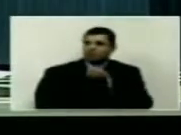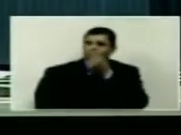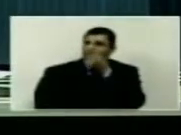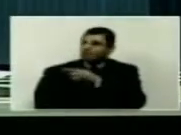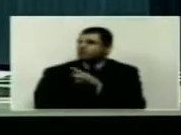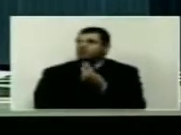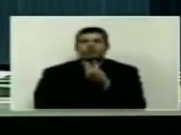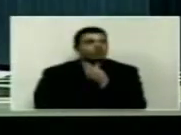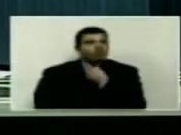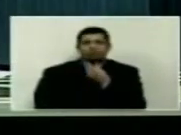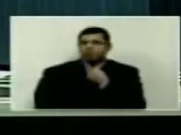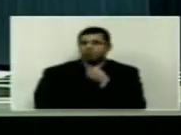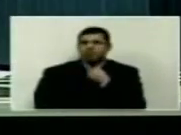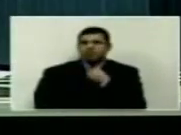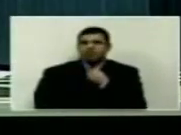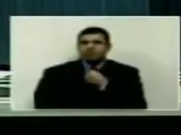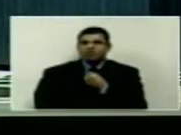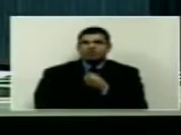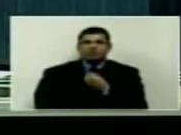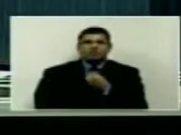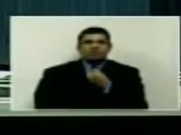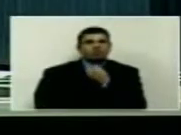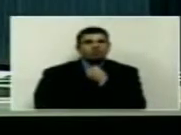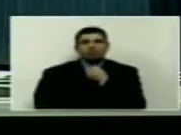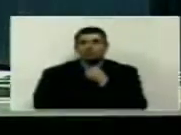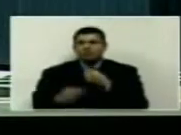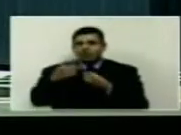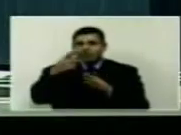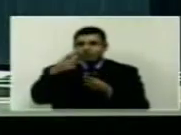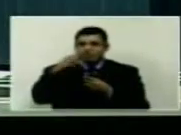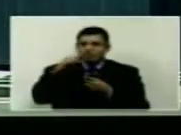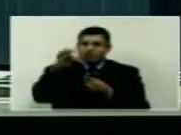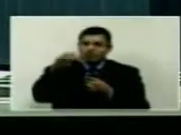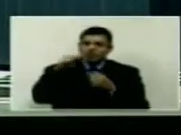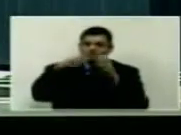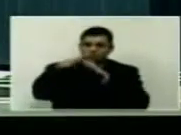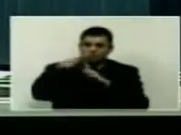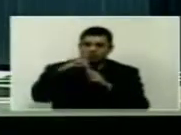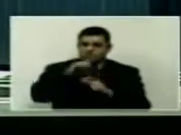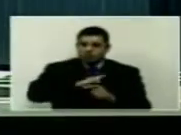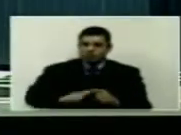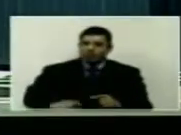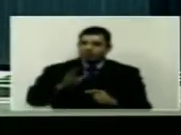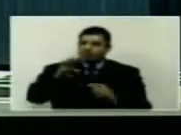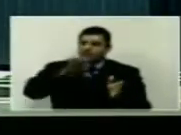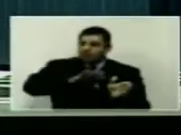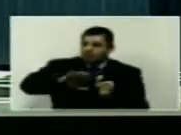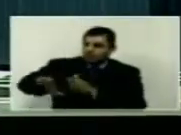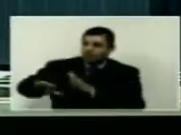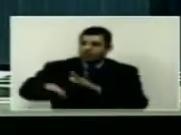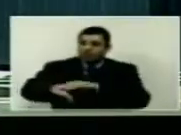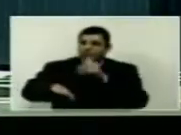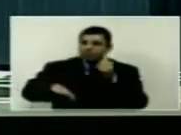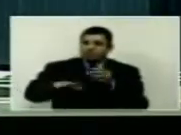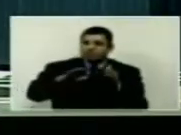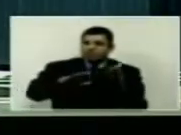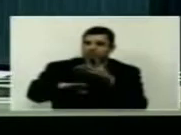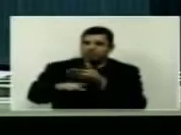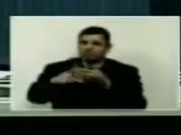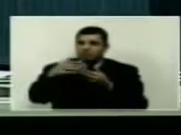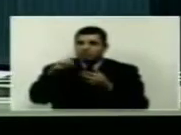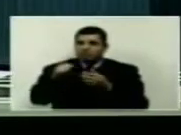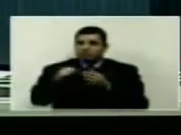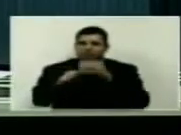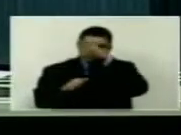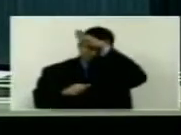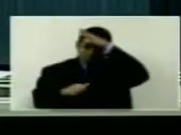Isso é gravíssimo. Isso é a política industrial do governo federal retirando mais um pedaço do polo